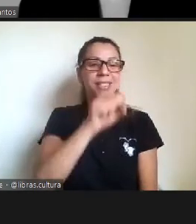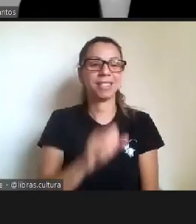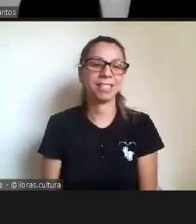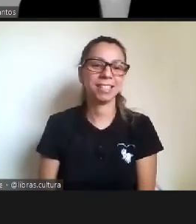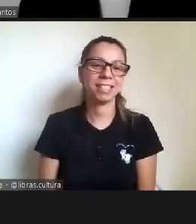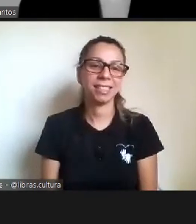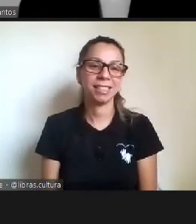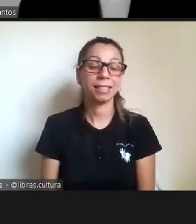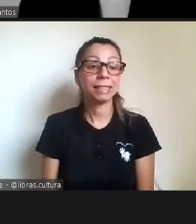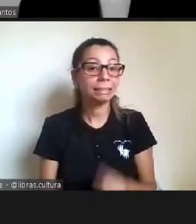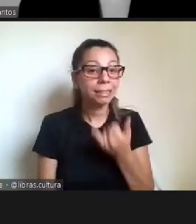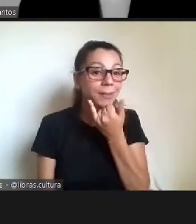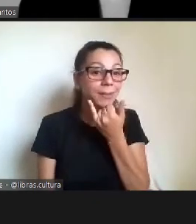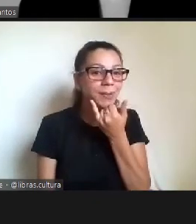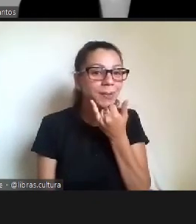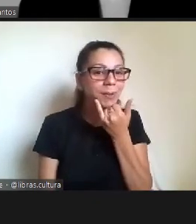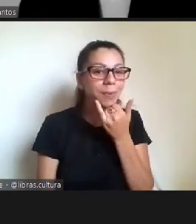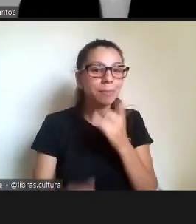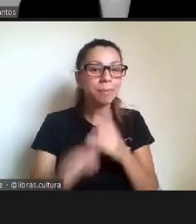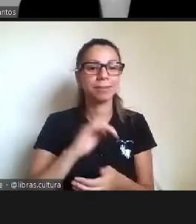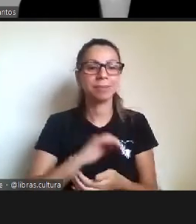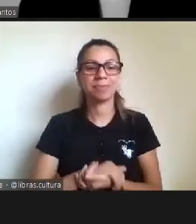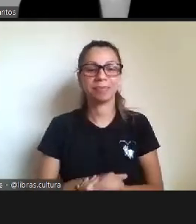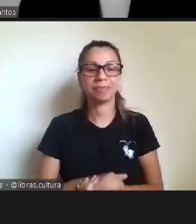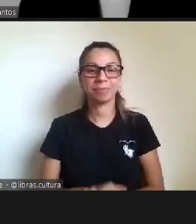Desculpa a minha câmera aqui. Isso.